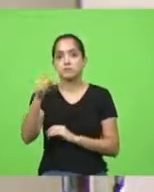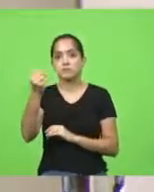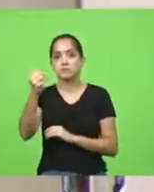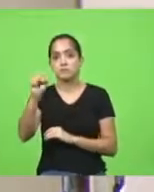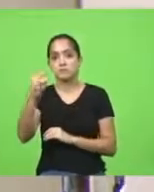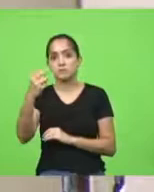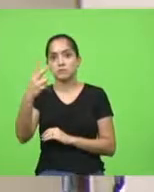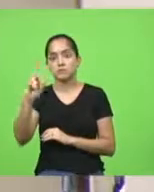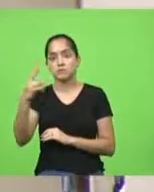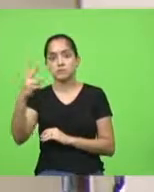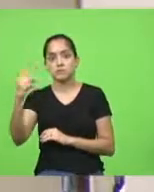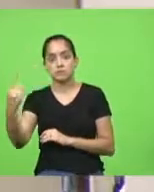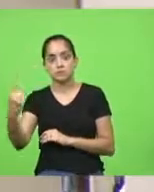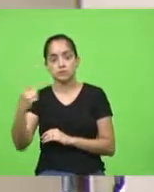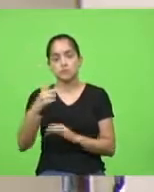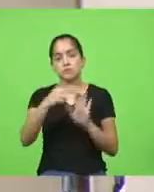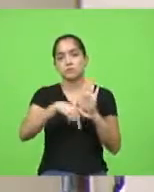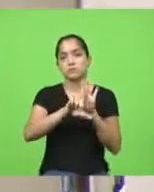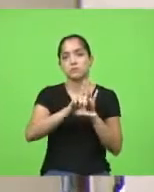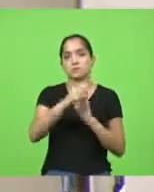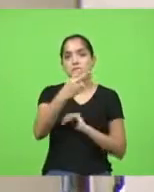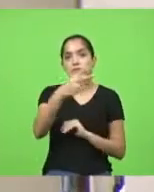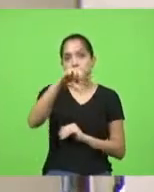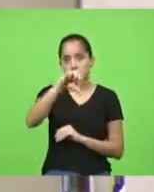58.8/2021, Projeto de Lei